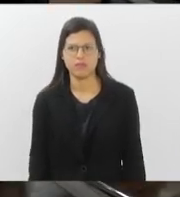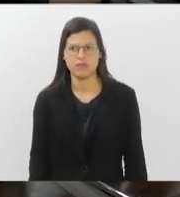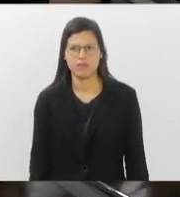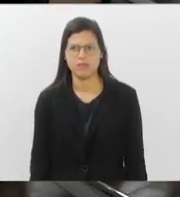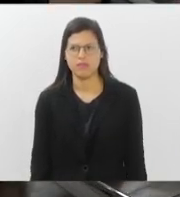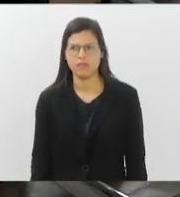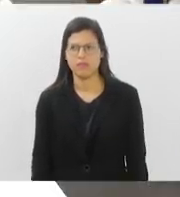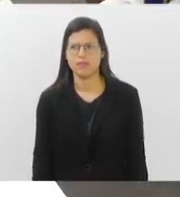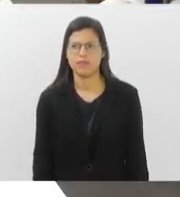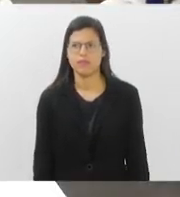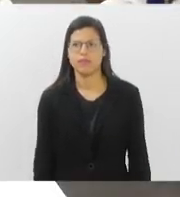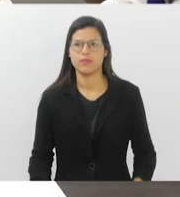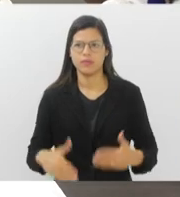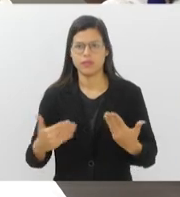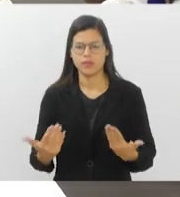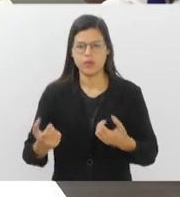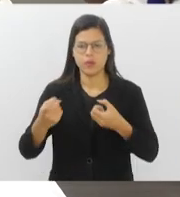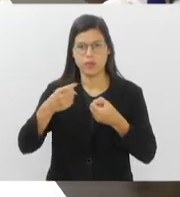Então, retomando,